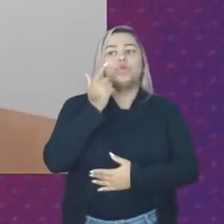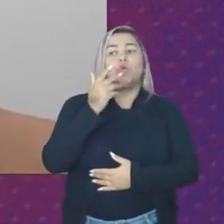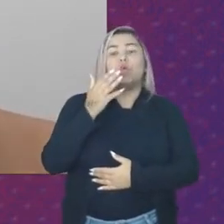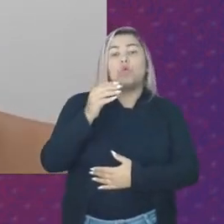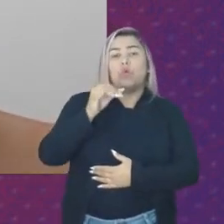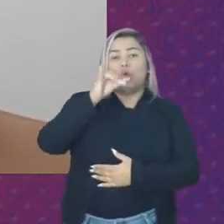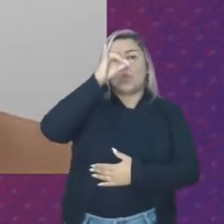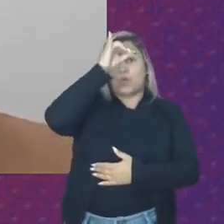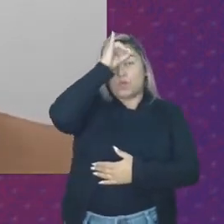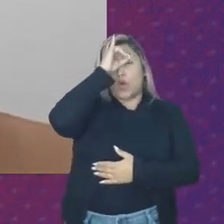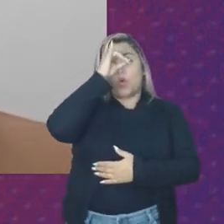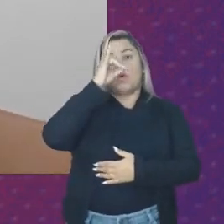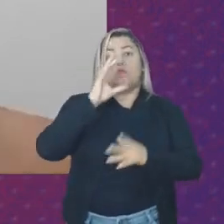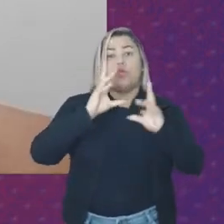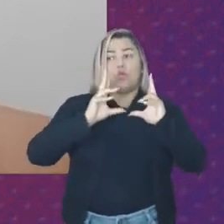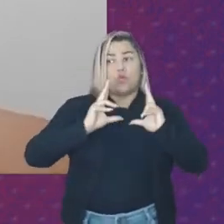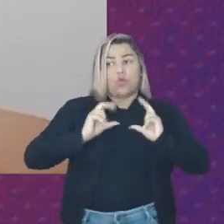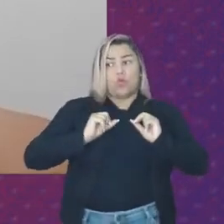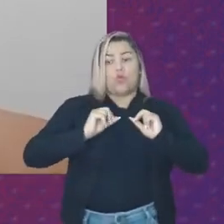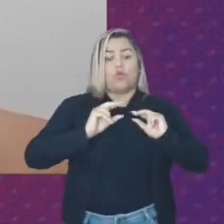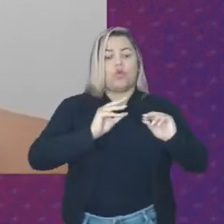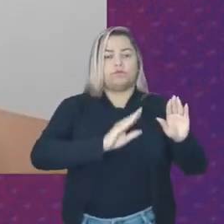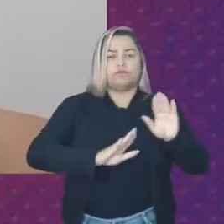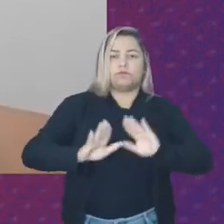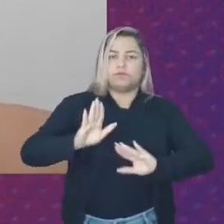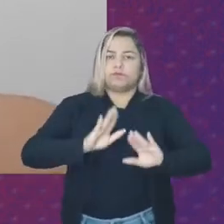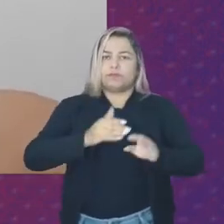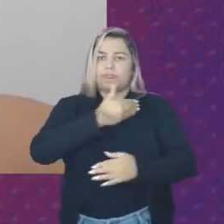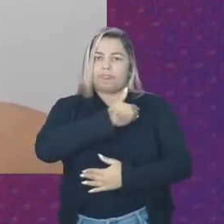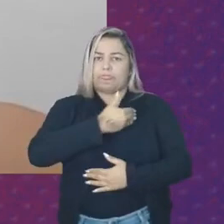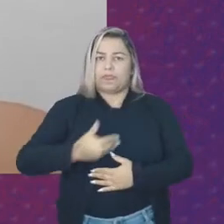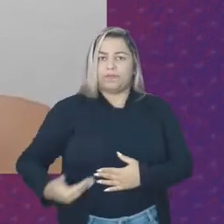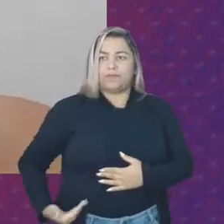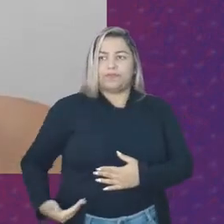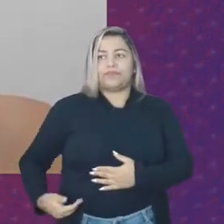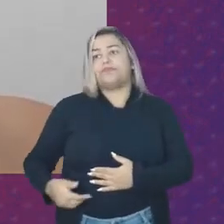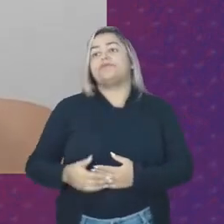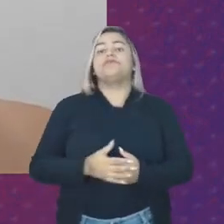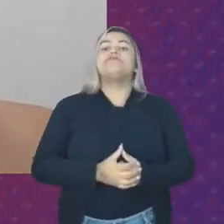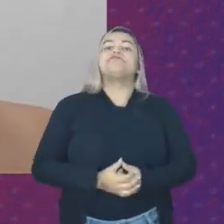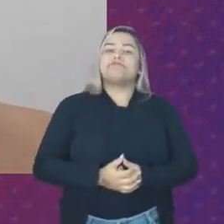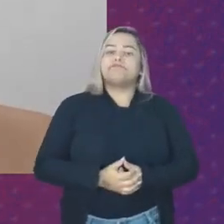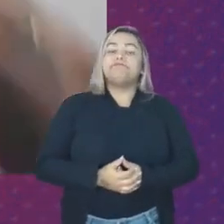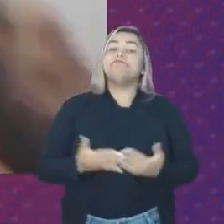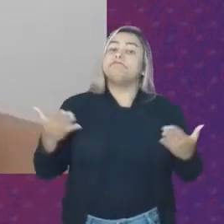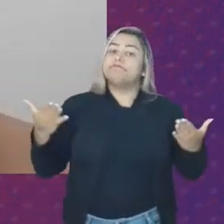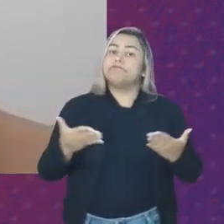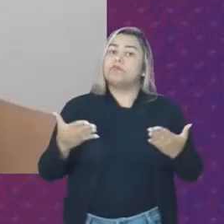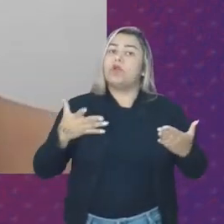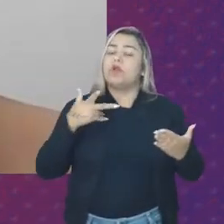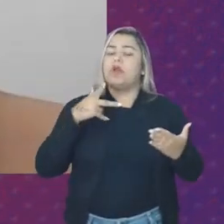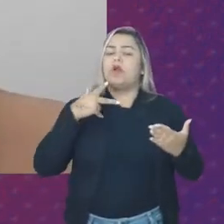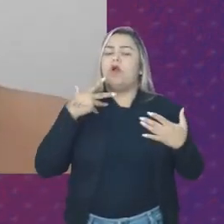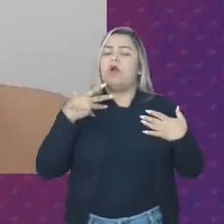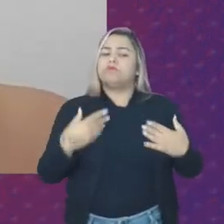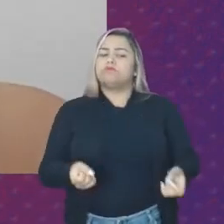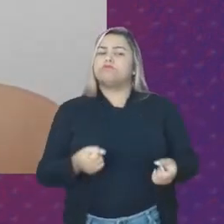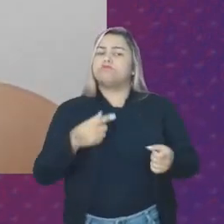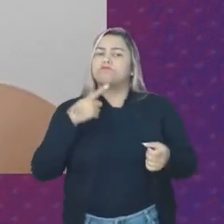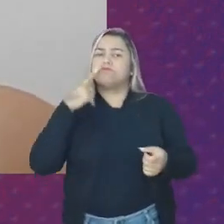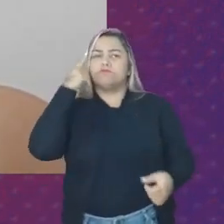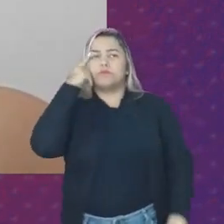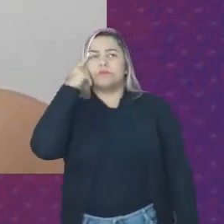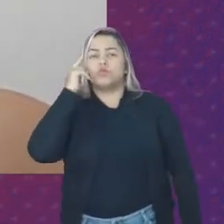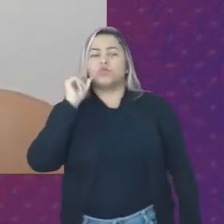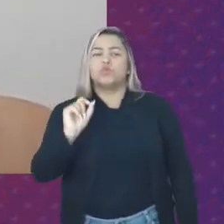bobo, o cuidador, o criador e o governante. Mas a gente vai agora aprofundar um pouquinho sobre o que é